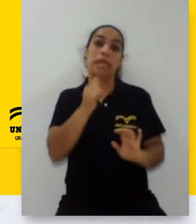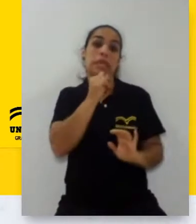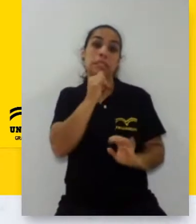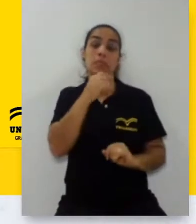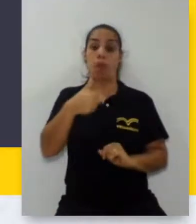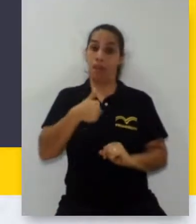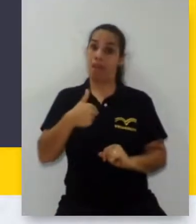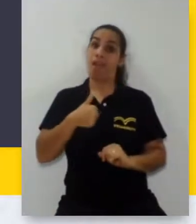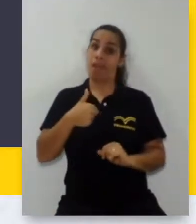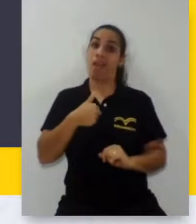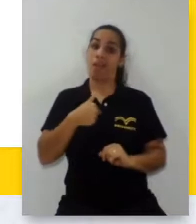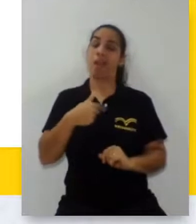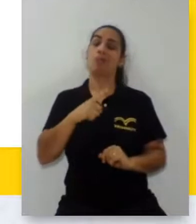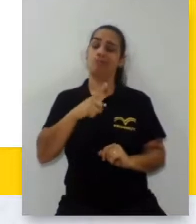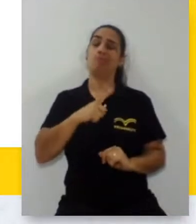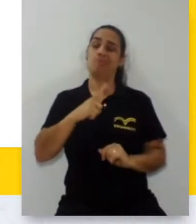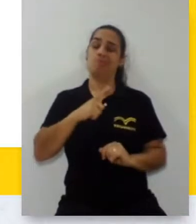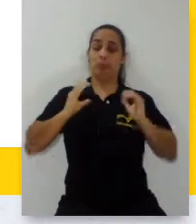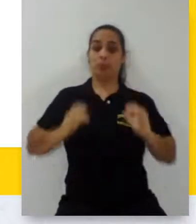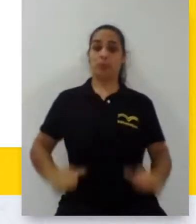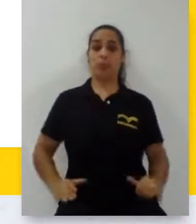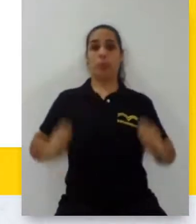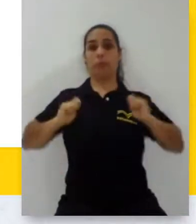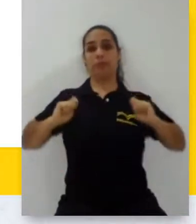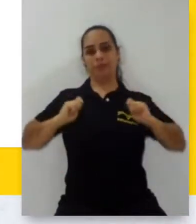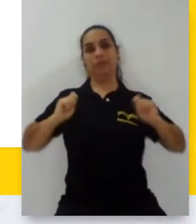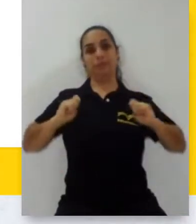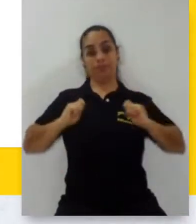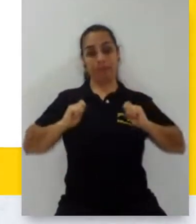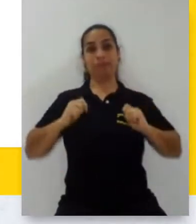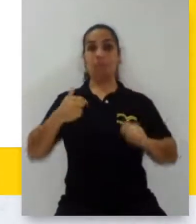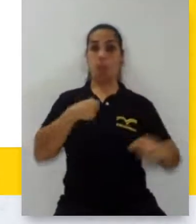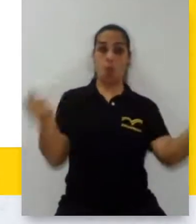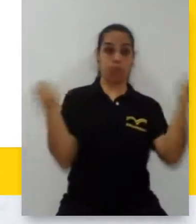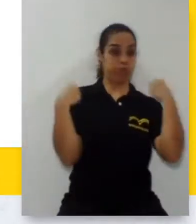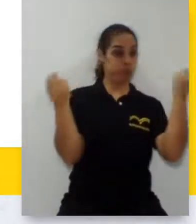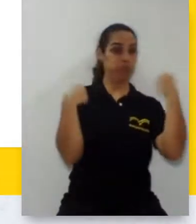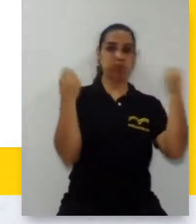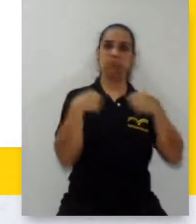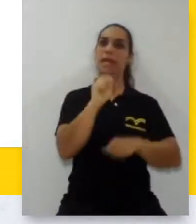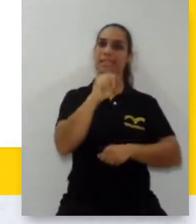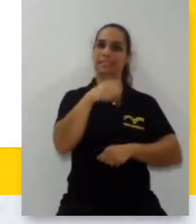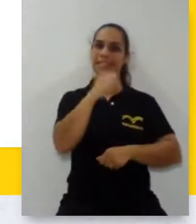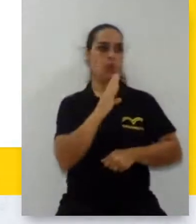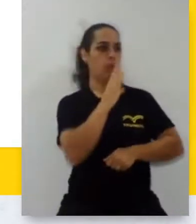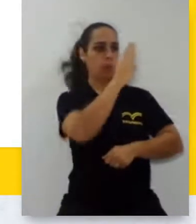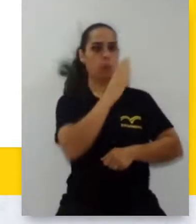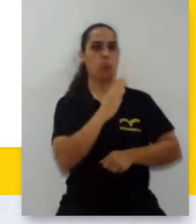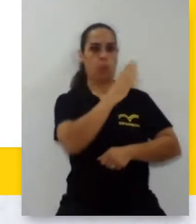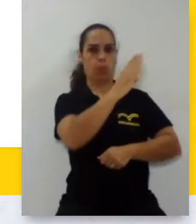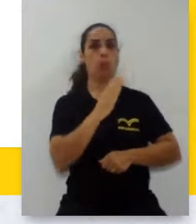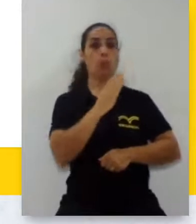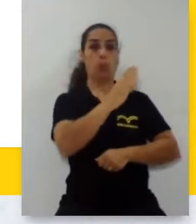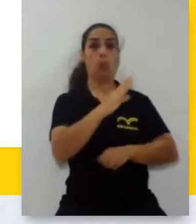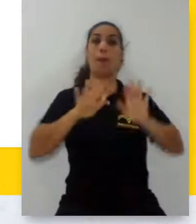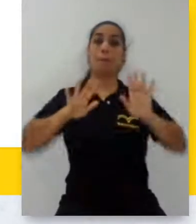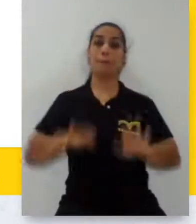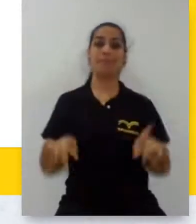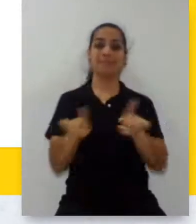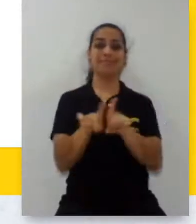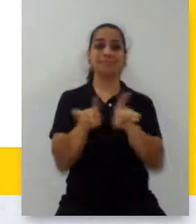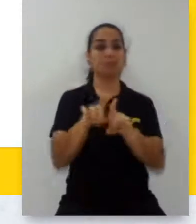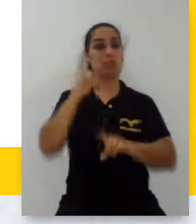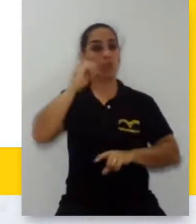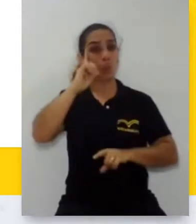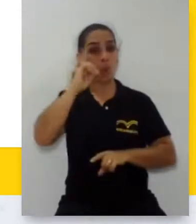exercício, sou fisicamente ativo, mas apresento comportamento sedentário, que é um outro problema, um problema bem maior da nossa sociedade hoje. Nós